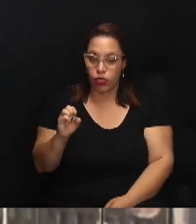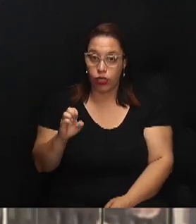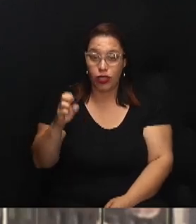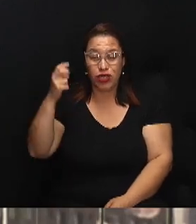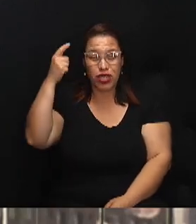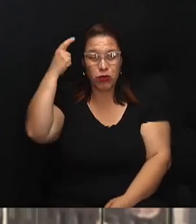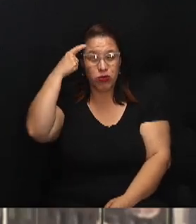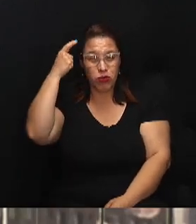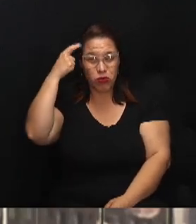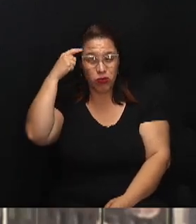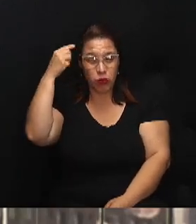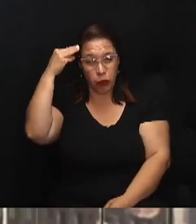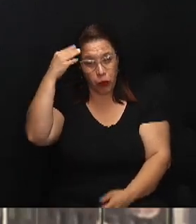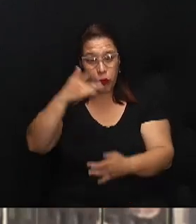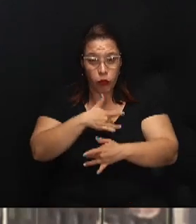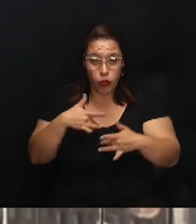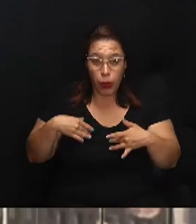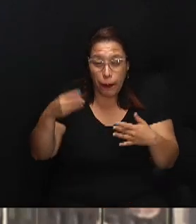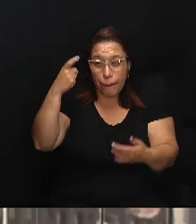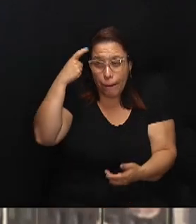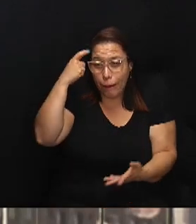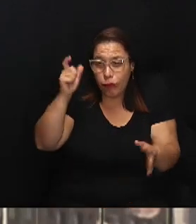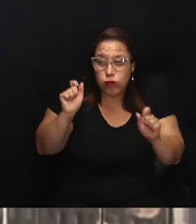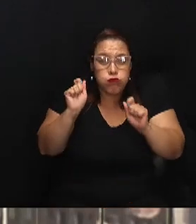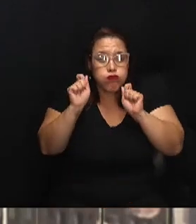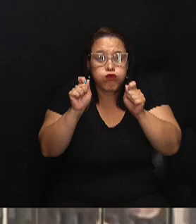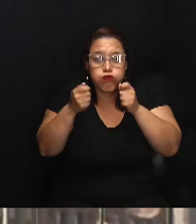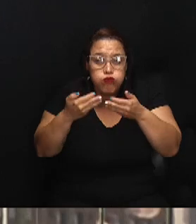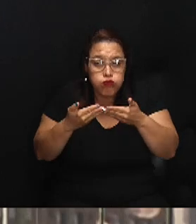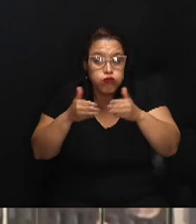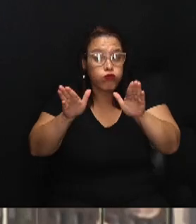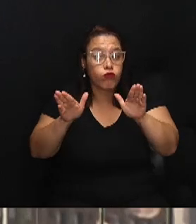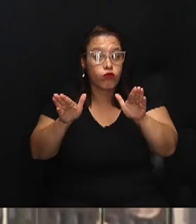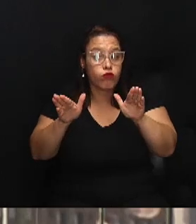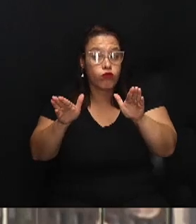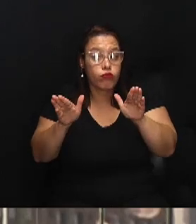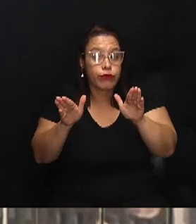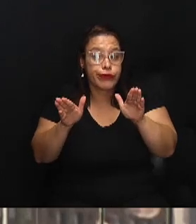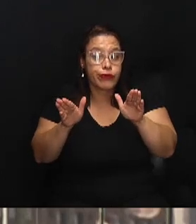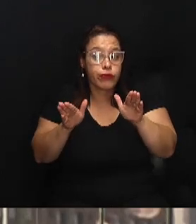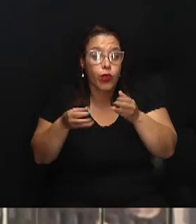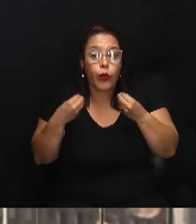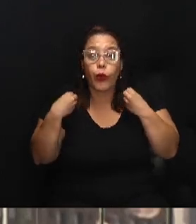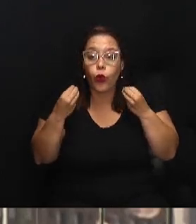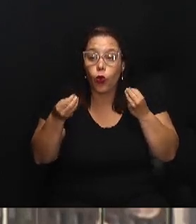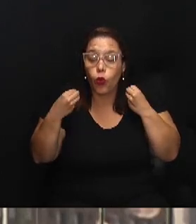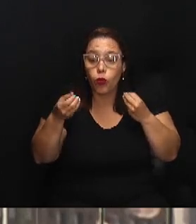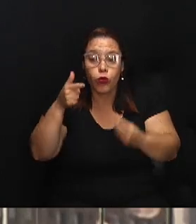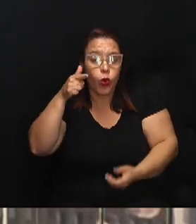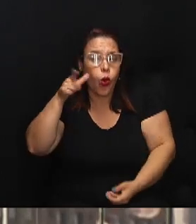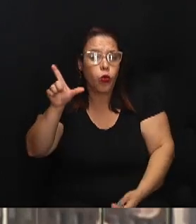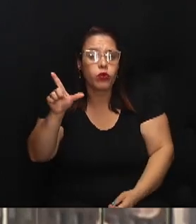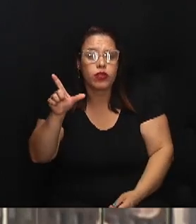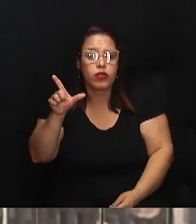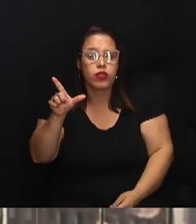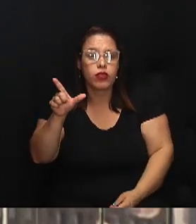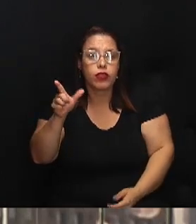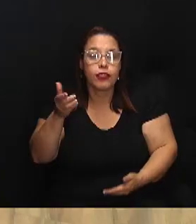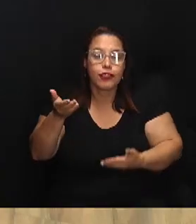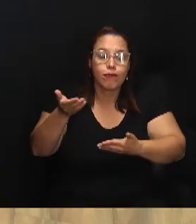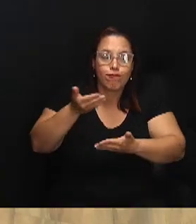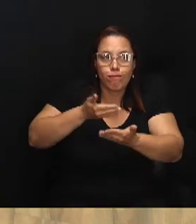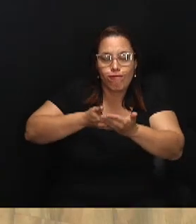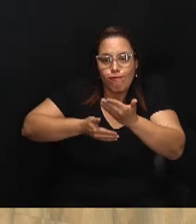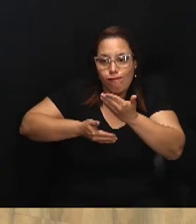mental, o que a gente pode pensar nessa abertura que eu fiz até sobre, né, como que a gente consegue